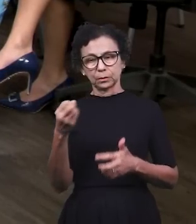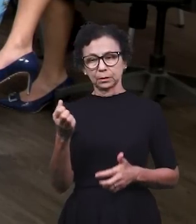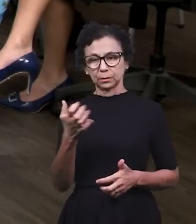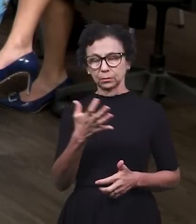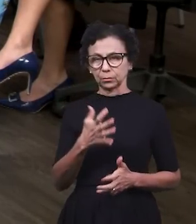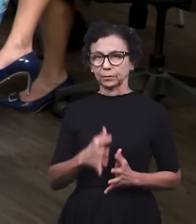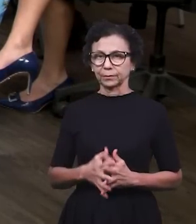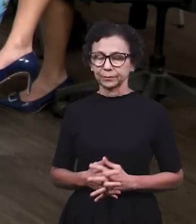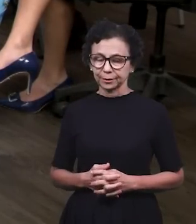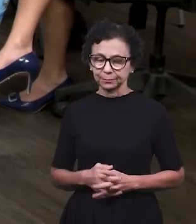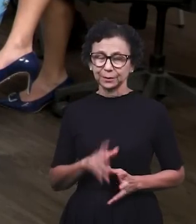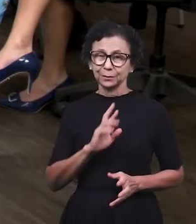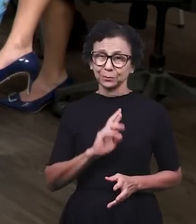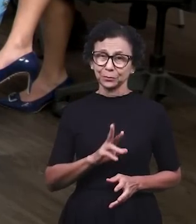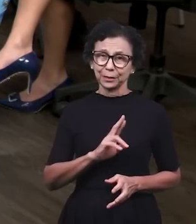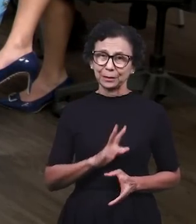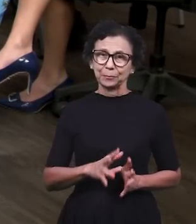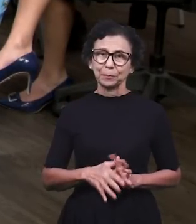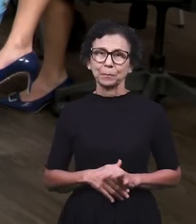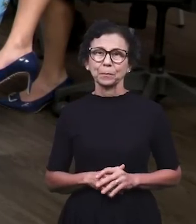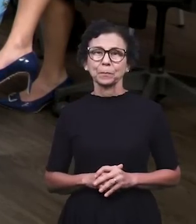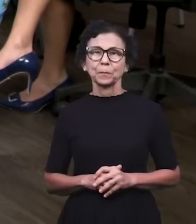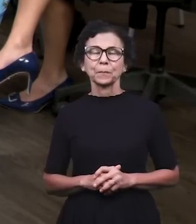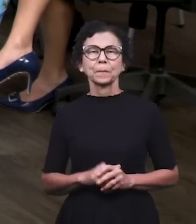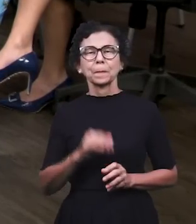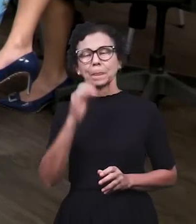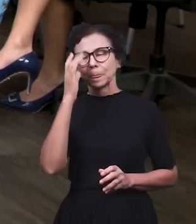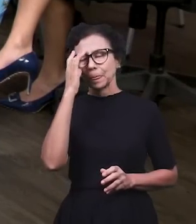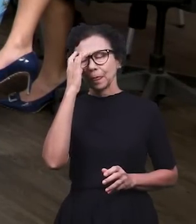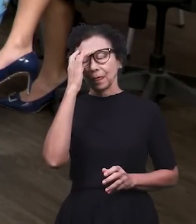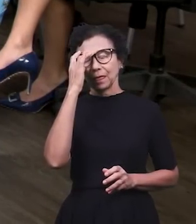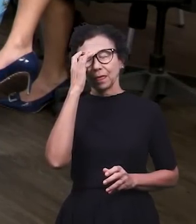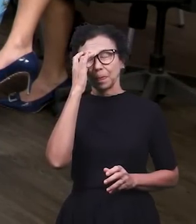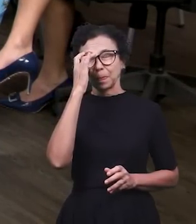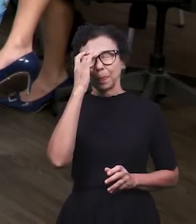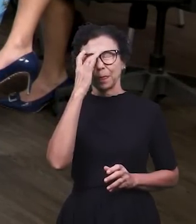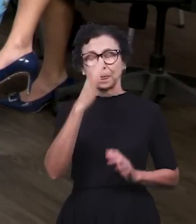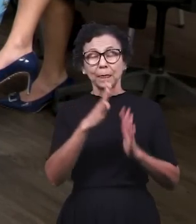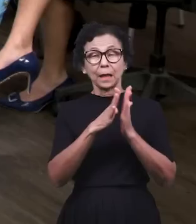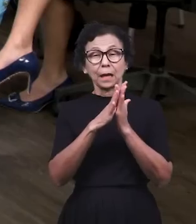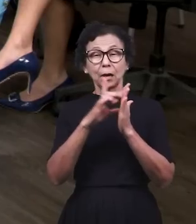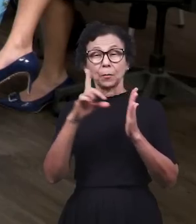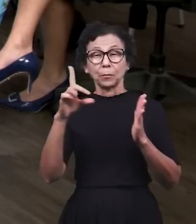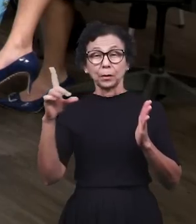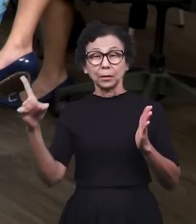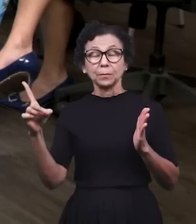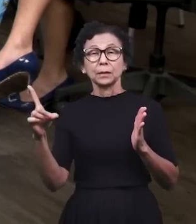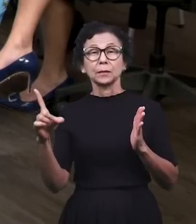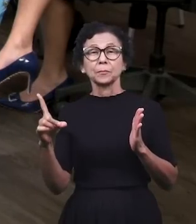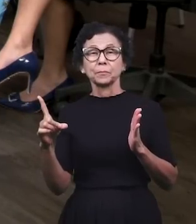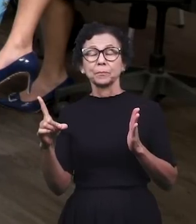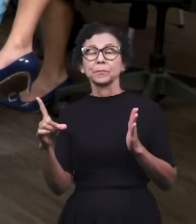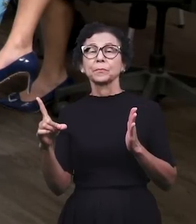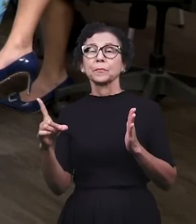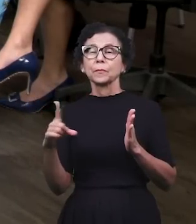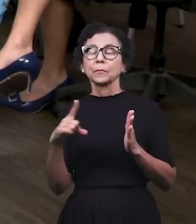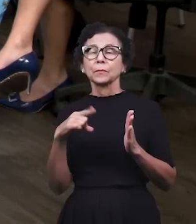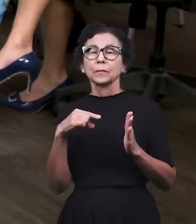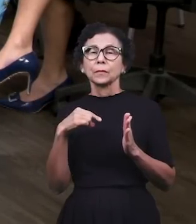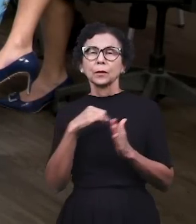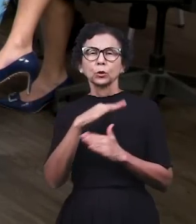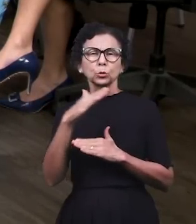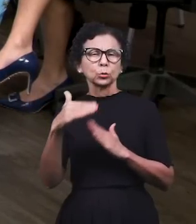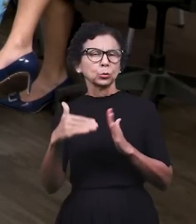Toda a Bíblia é enfática sobre a figura da Trindade. E a bênção apostólica,